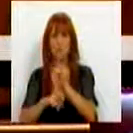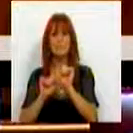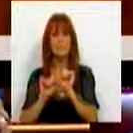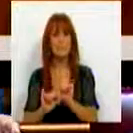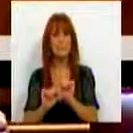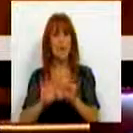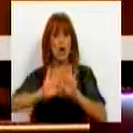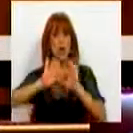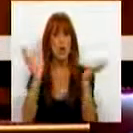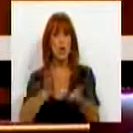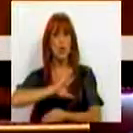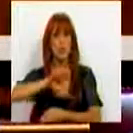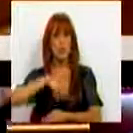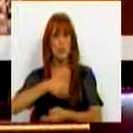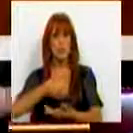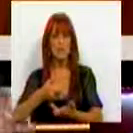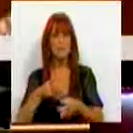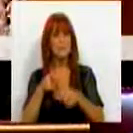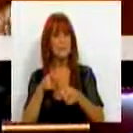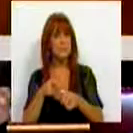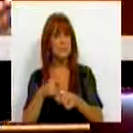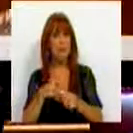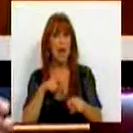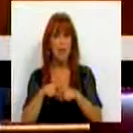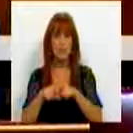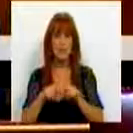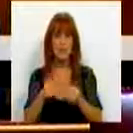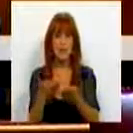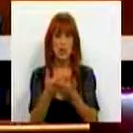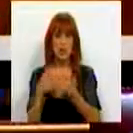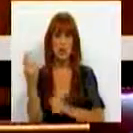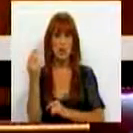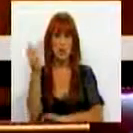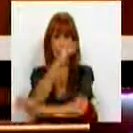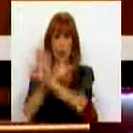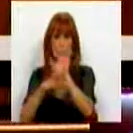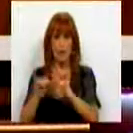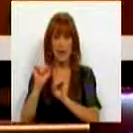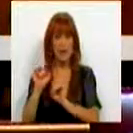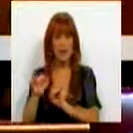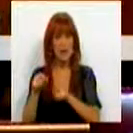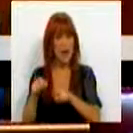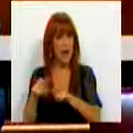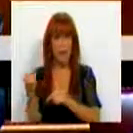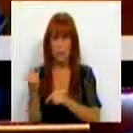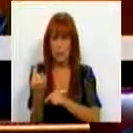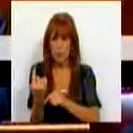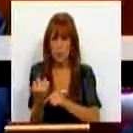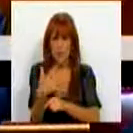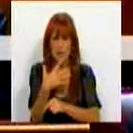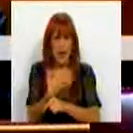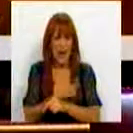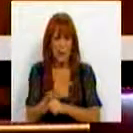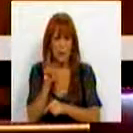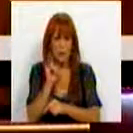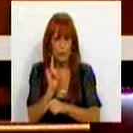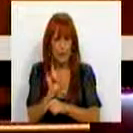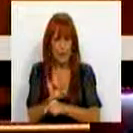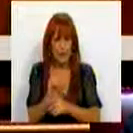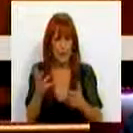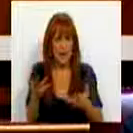na regulação da globalização. E para isso, a política comercial da União Europeia é um instrumento absolutamente